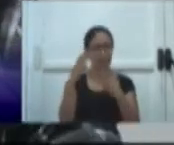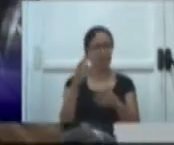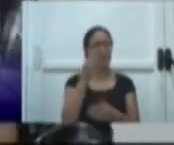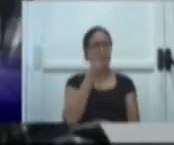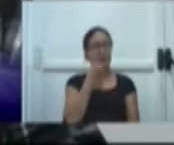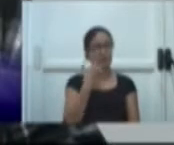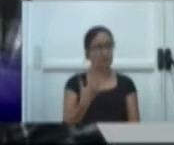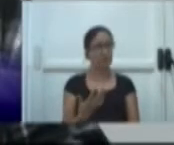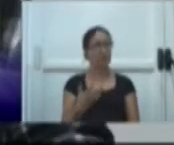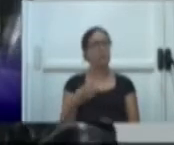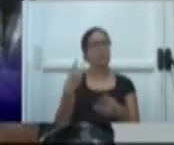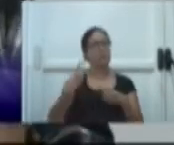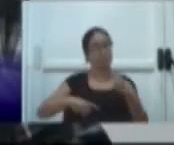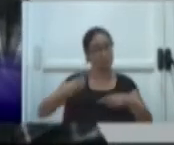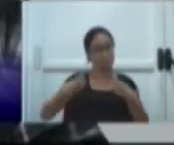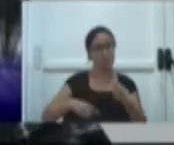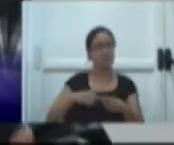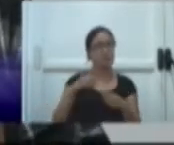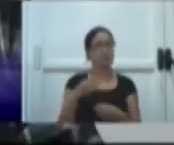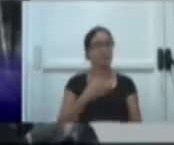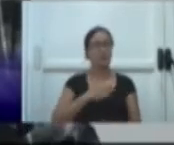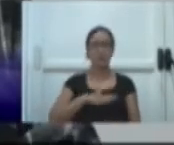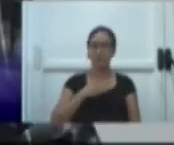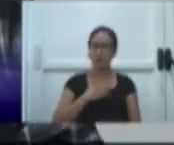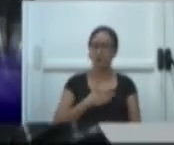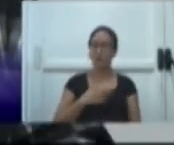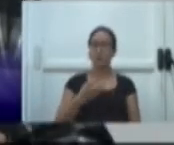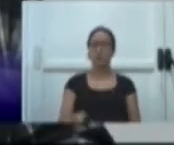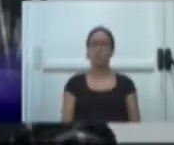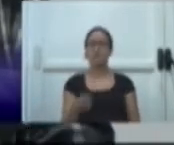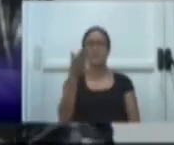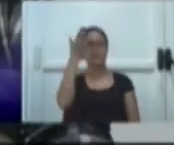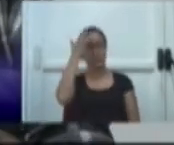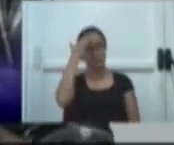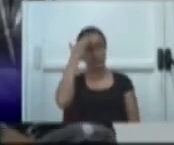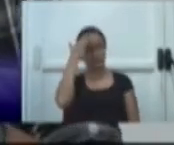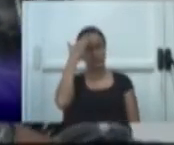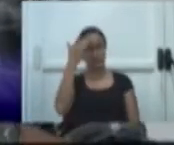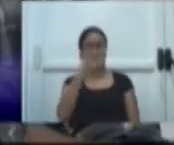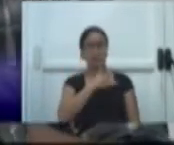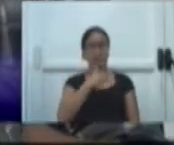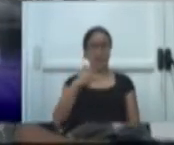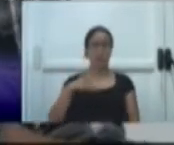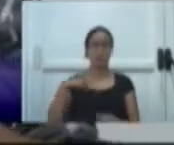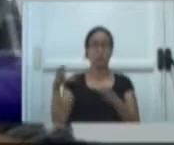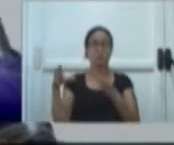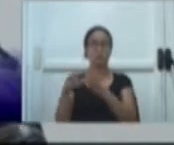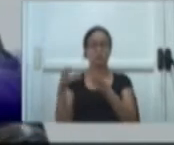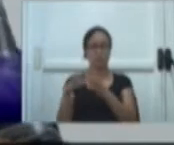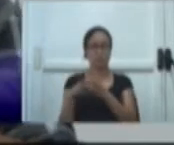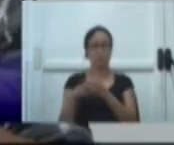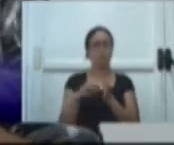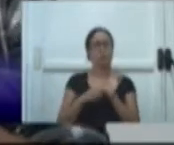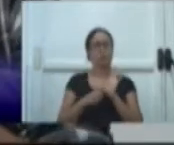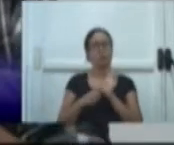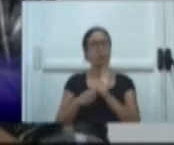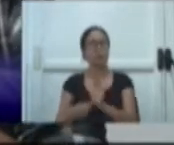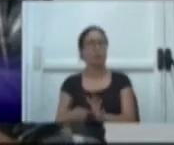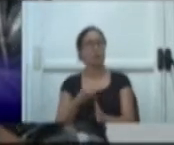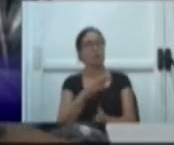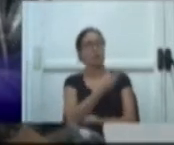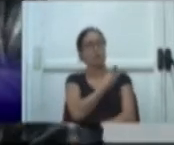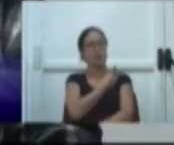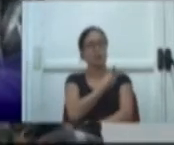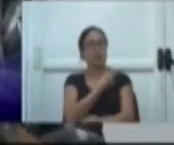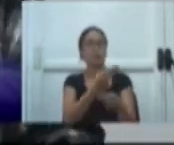si e para a Comissão de Saúde a responsabilidade, né, dessa comissão para que a gente esteja sempre acompanhando. Então, muito obrigado pela